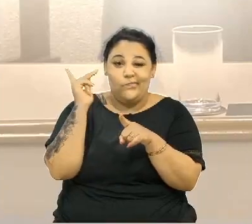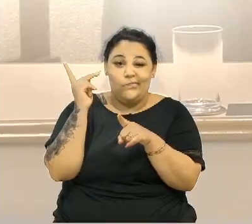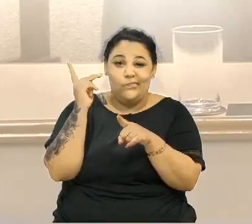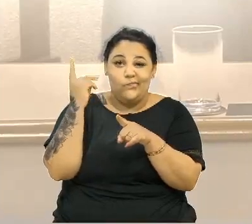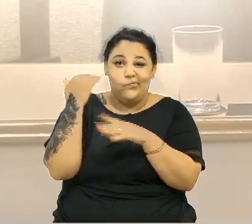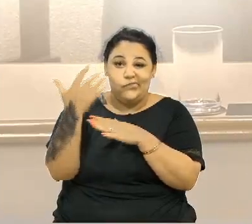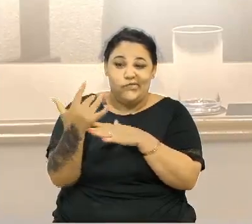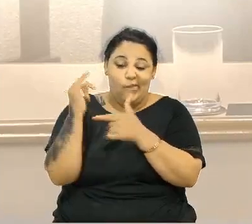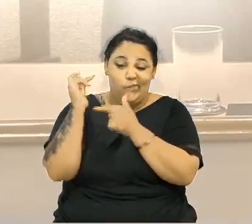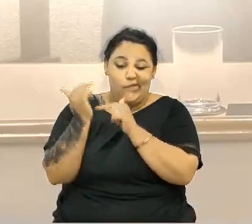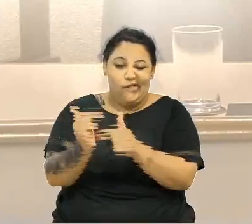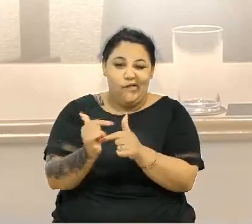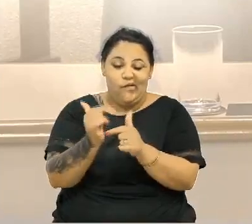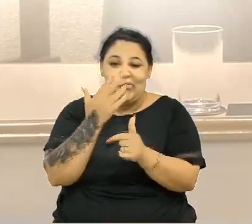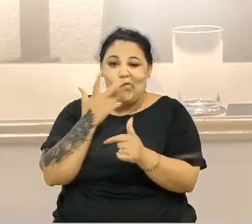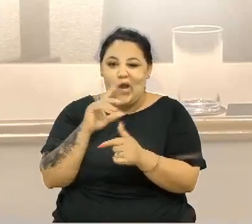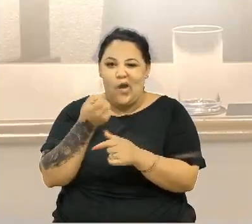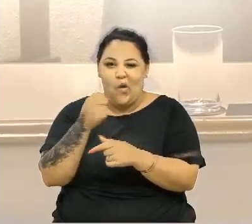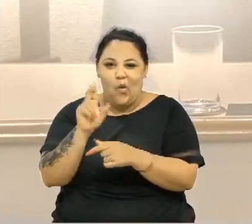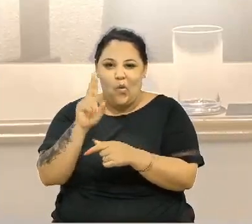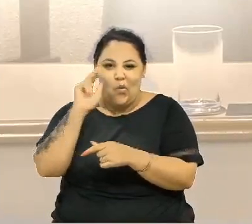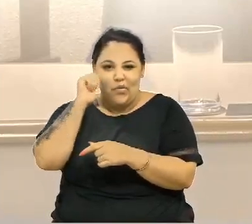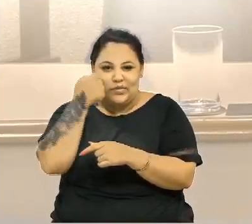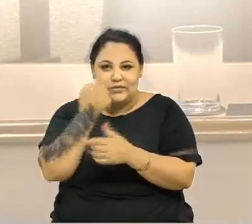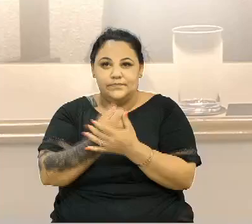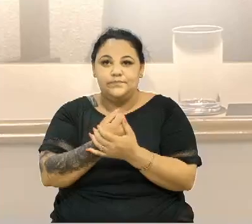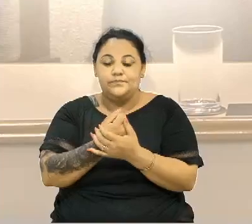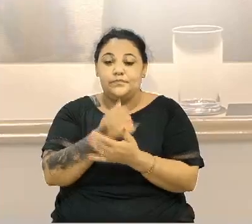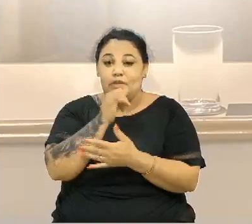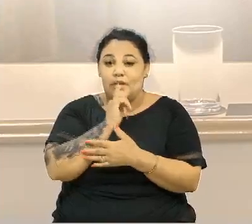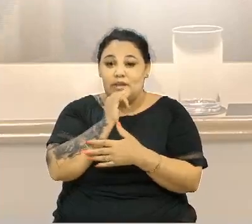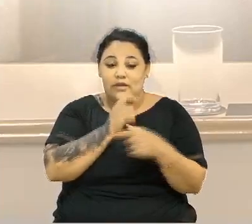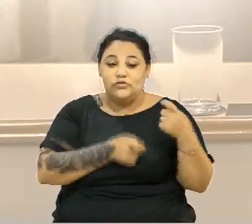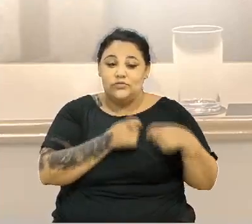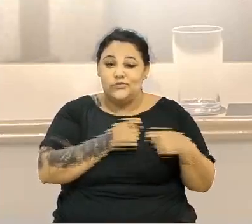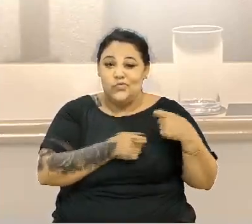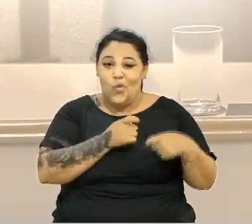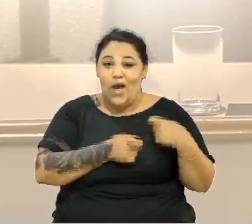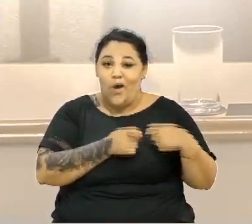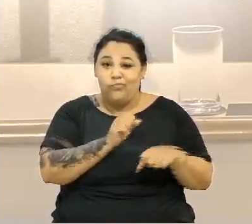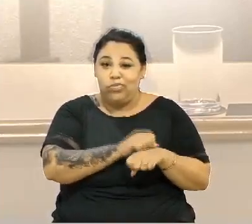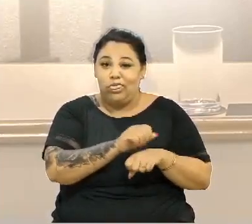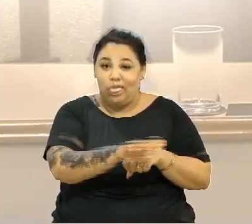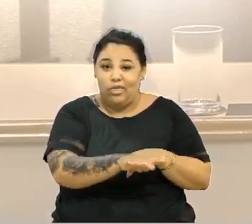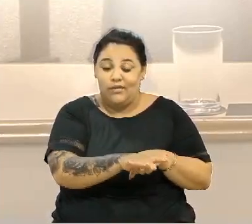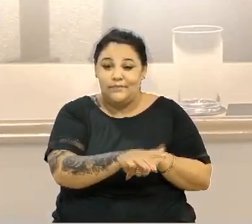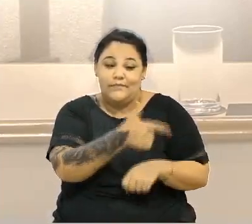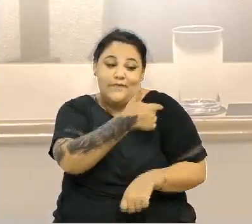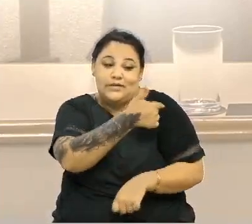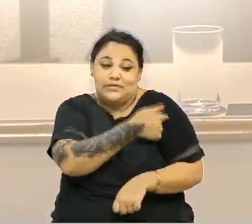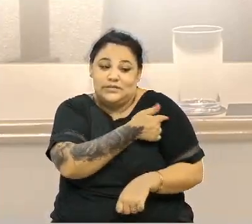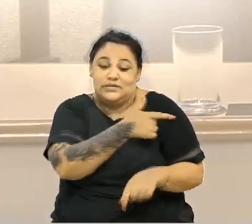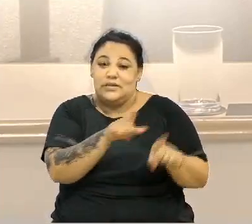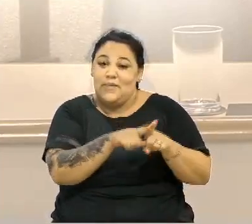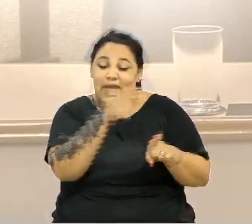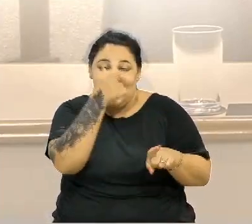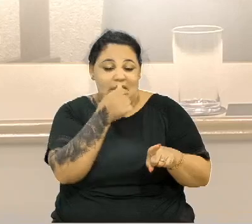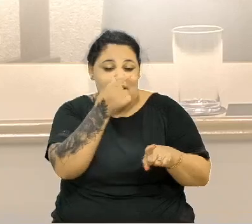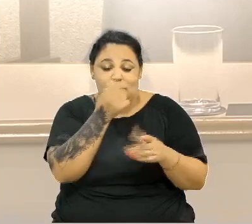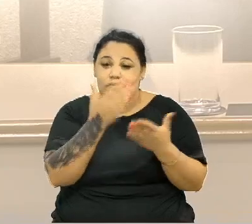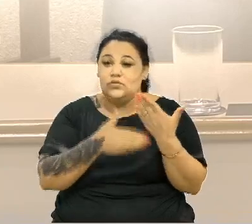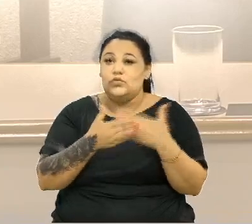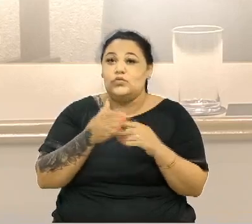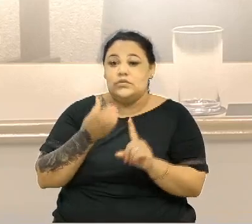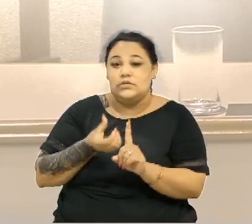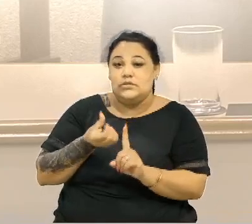ou negros, teste de infecções sexualmente transmissíveis, vacinas, influenza, gripe, todos a partir de 6